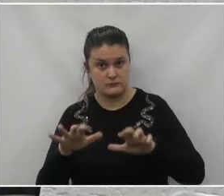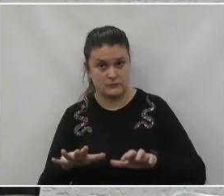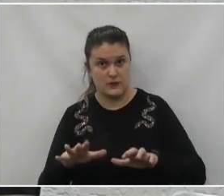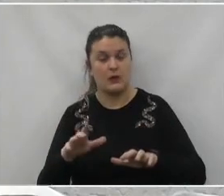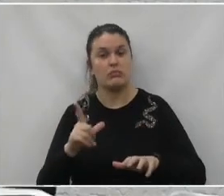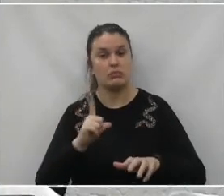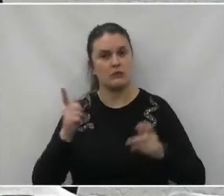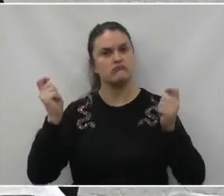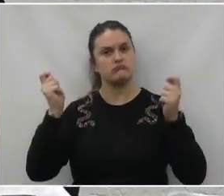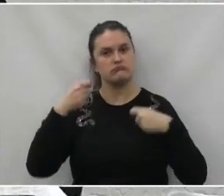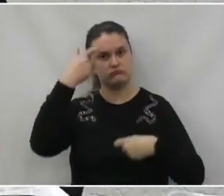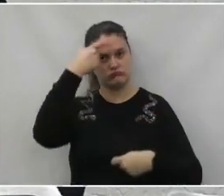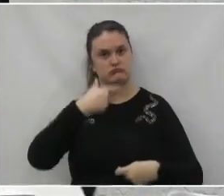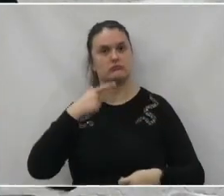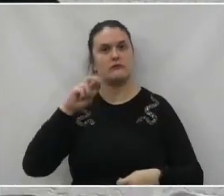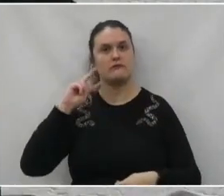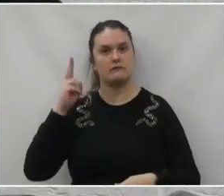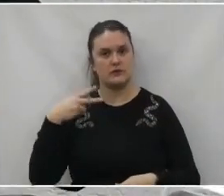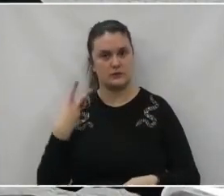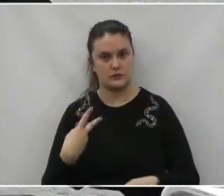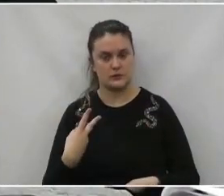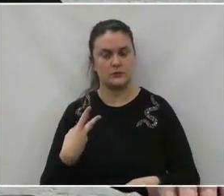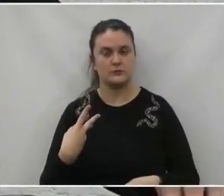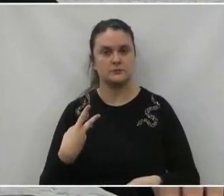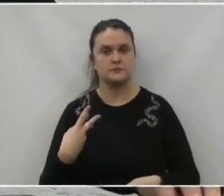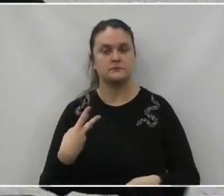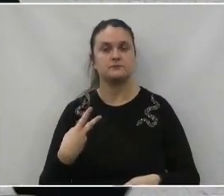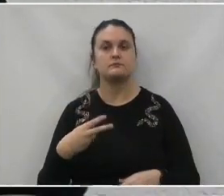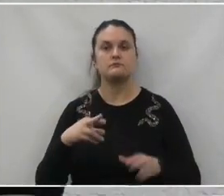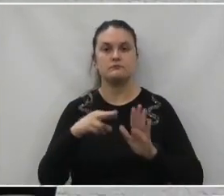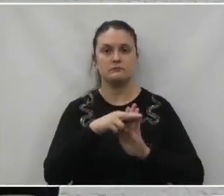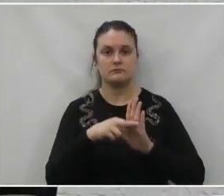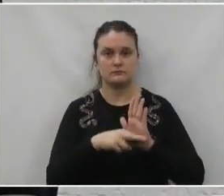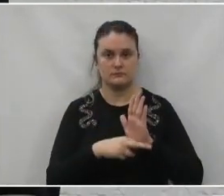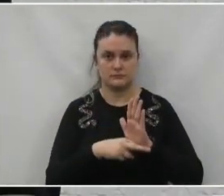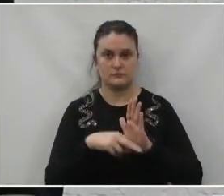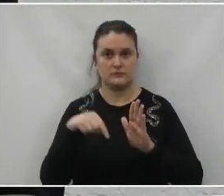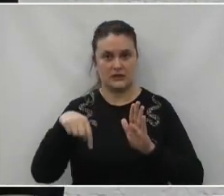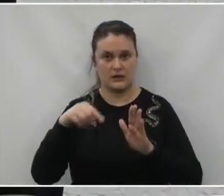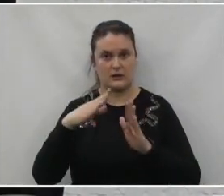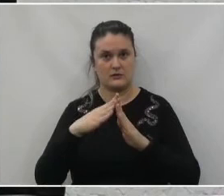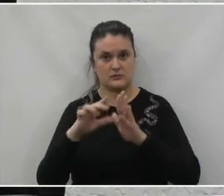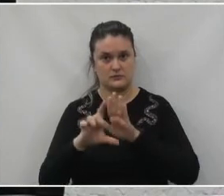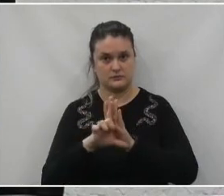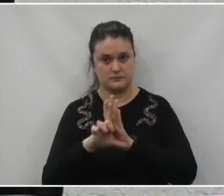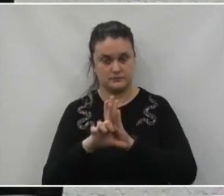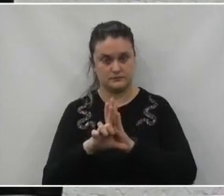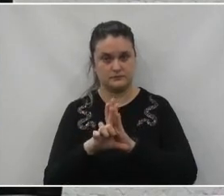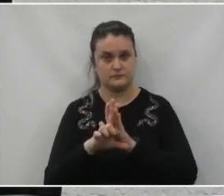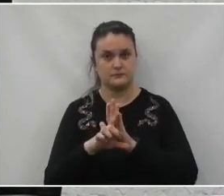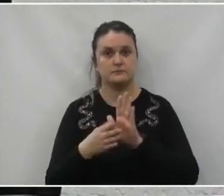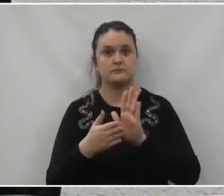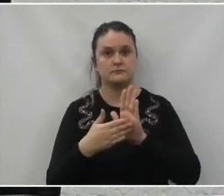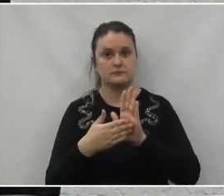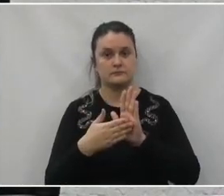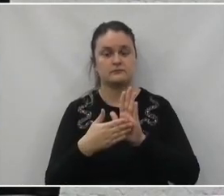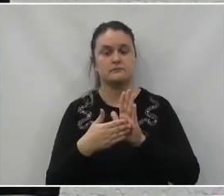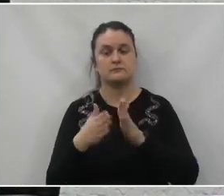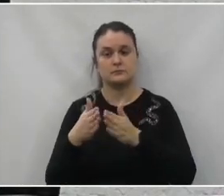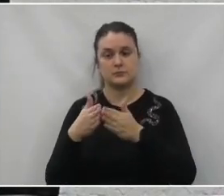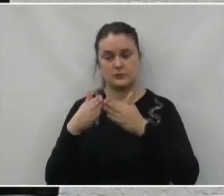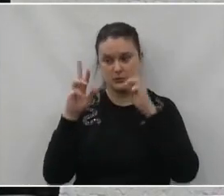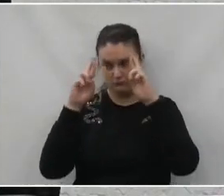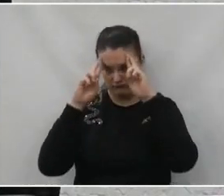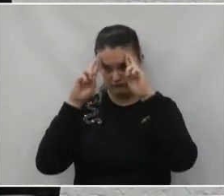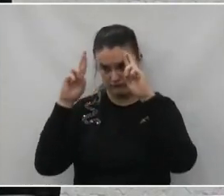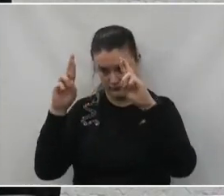de suas atribuições conferidas no regimento interno desta Casa de Leis, vêm com o devido respeito